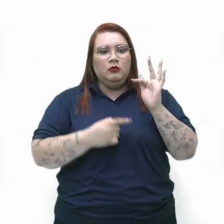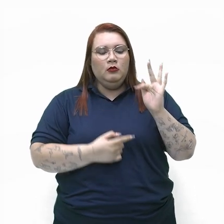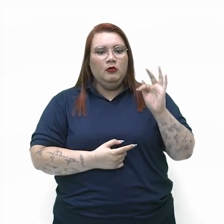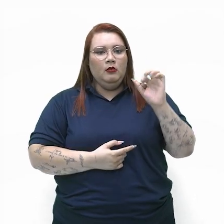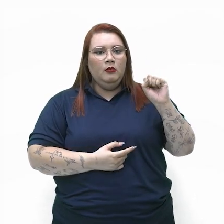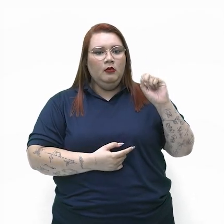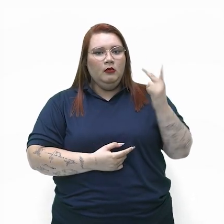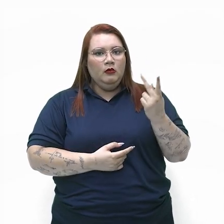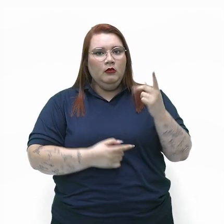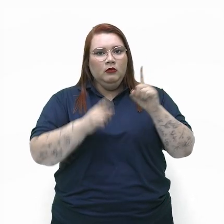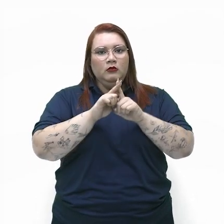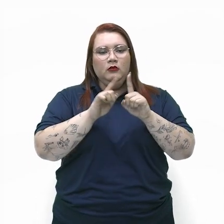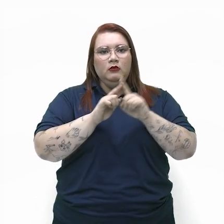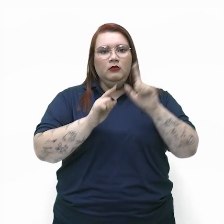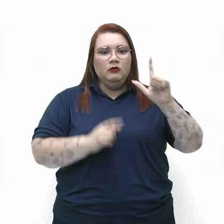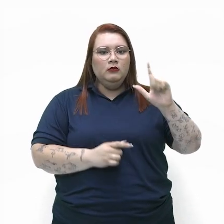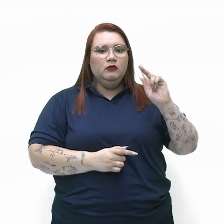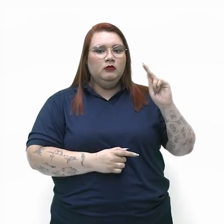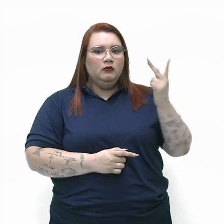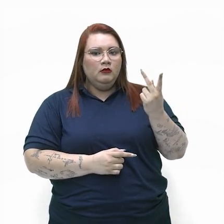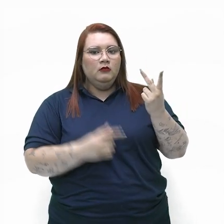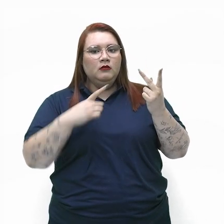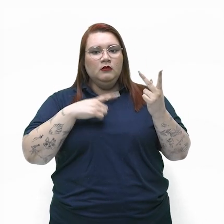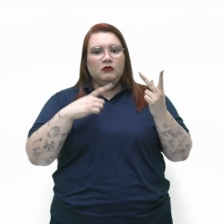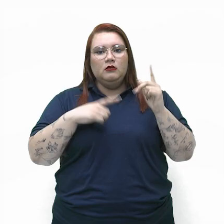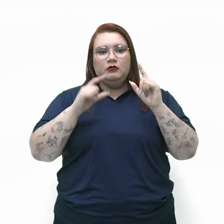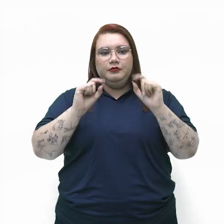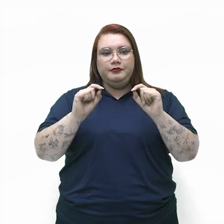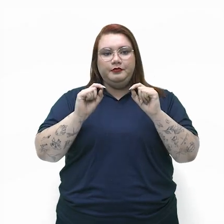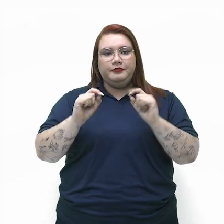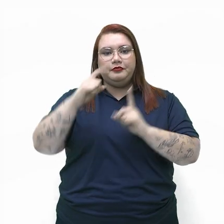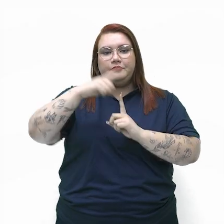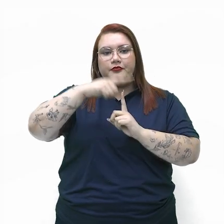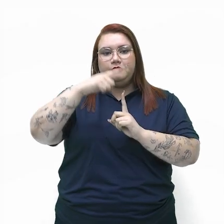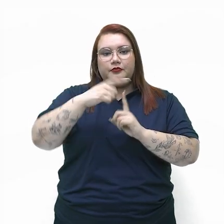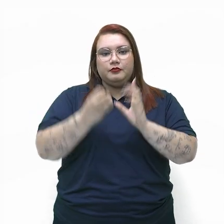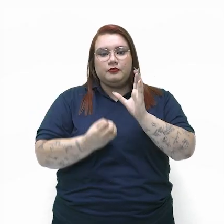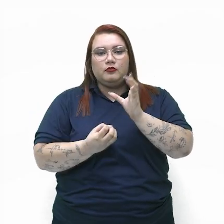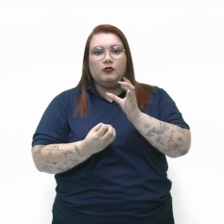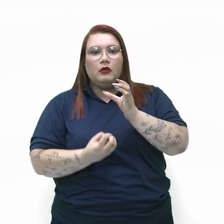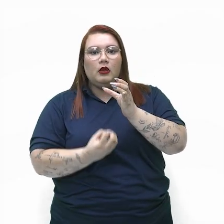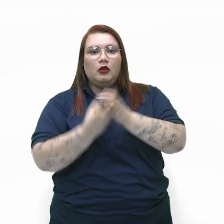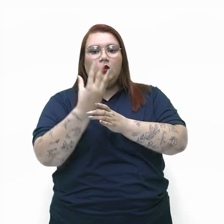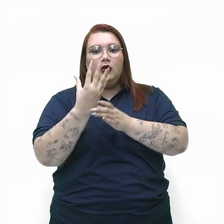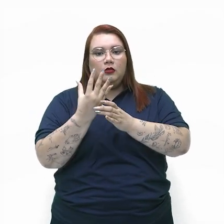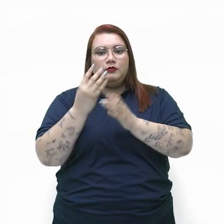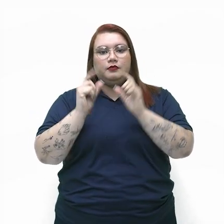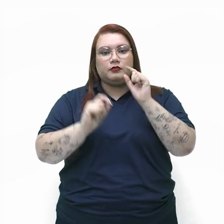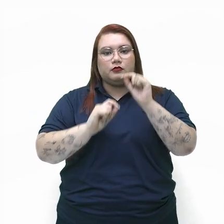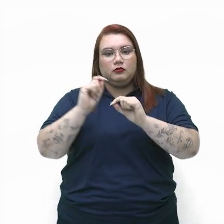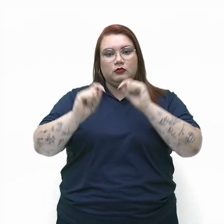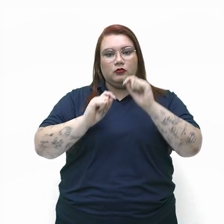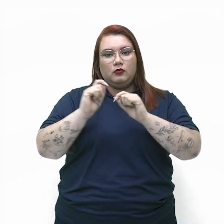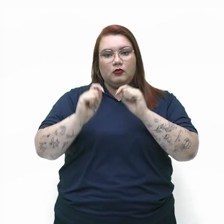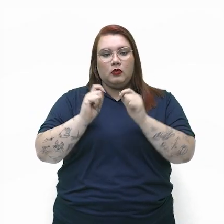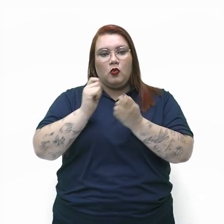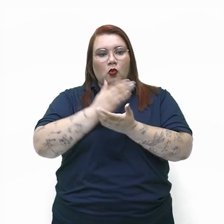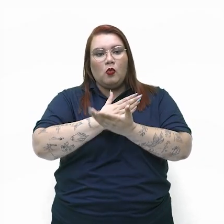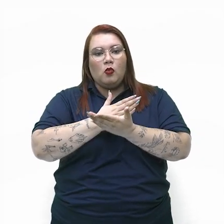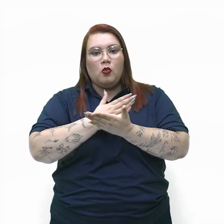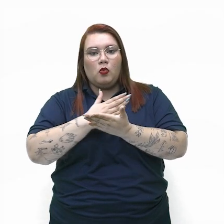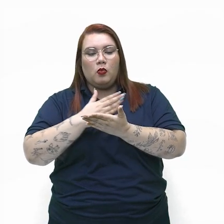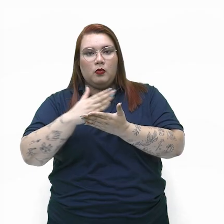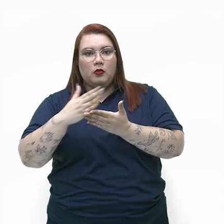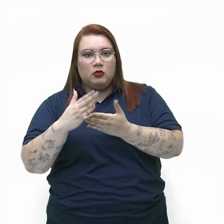para o FSH e o LH, né, que são hormônios desenvolvidos em outra parte do corpo,